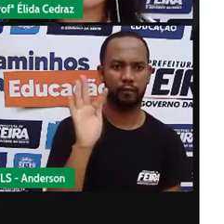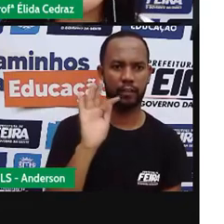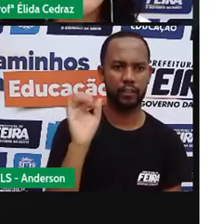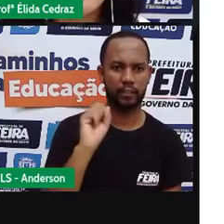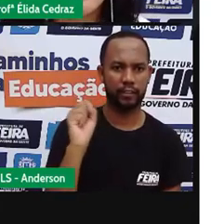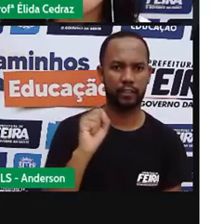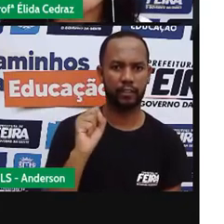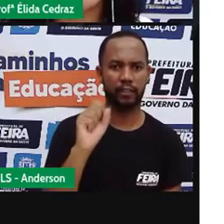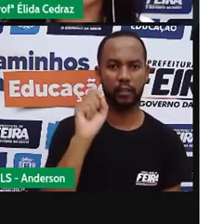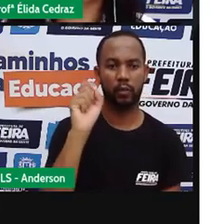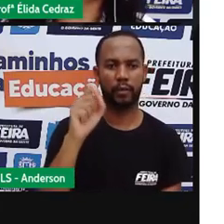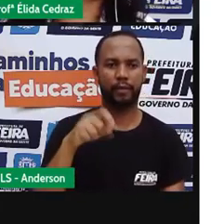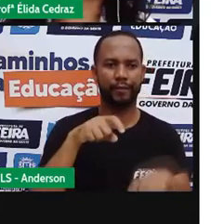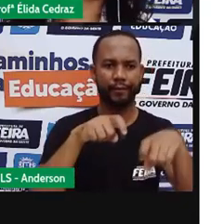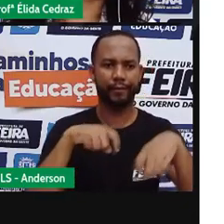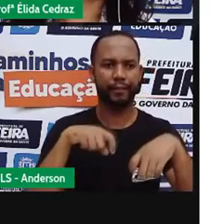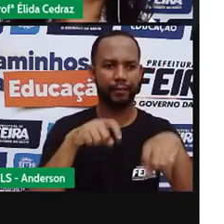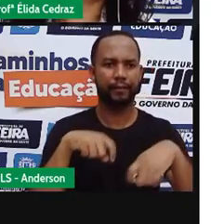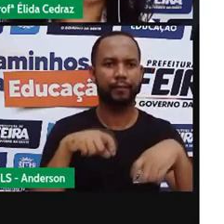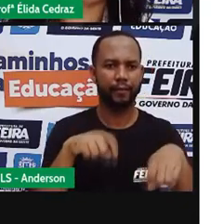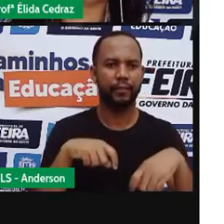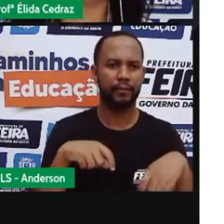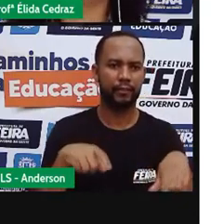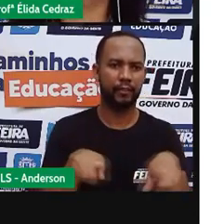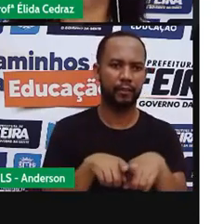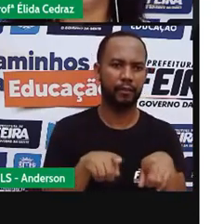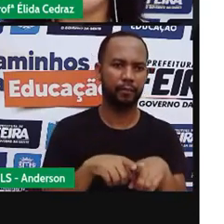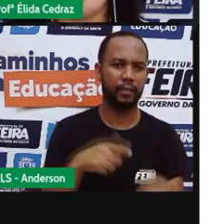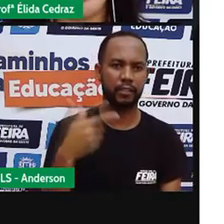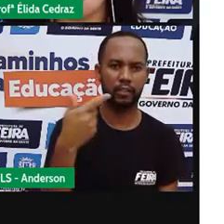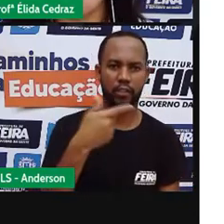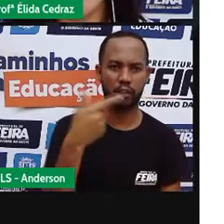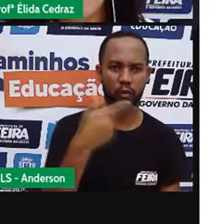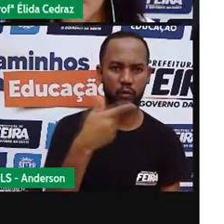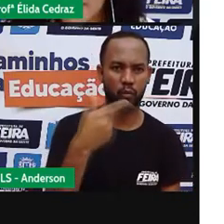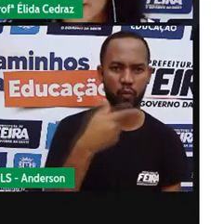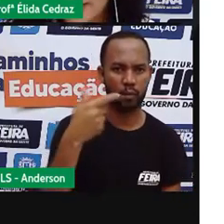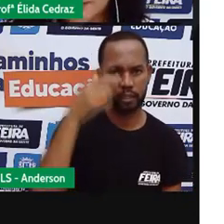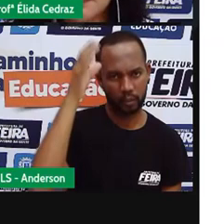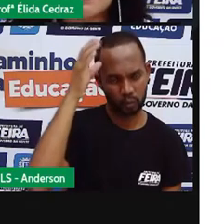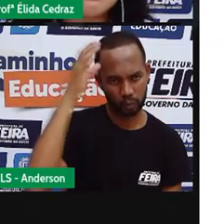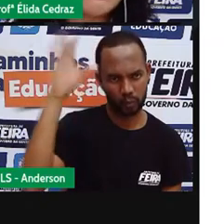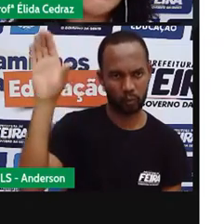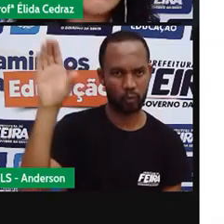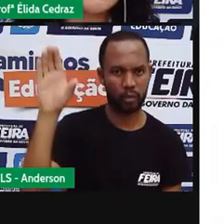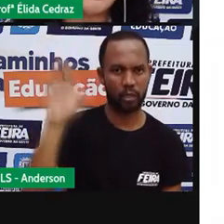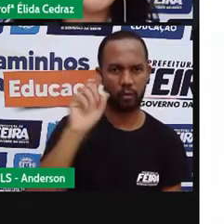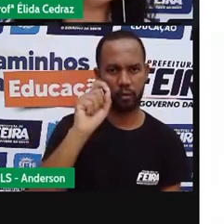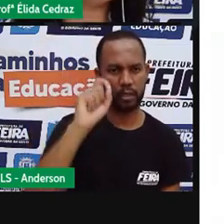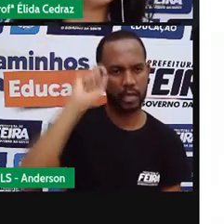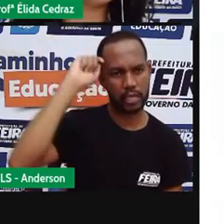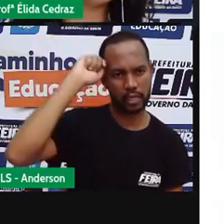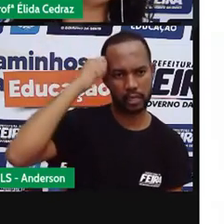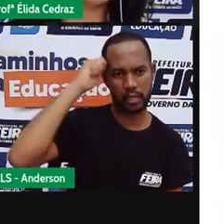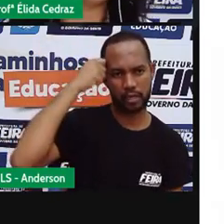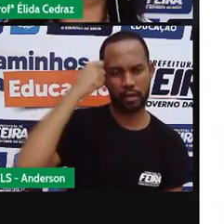cultura sertaneja. E em segundo lugar é a cultura afro-brasileira.